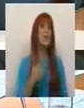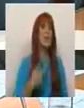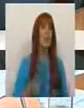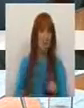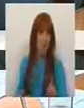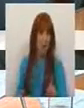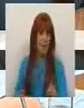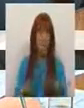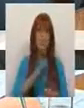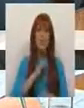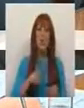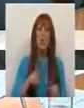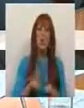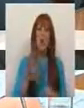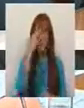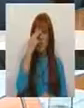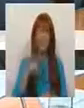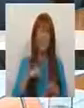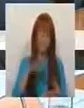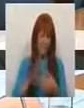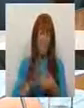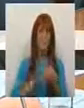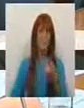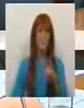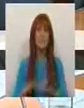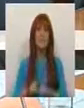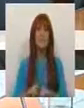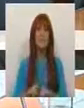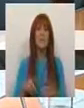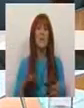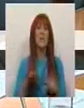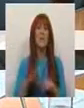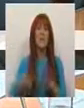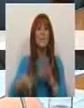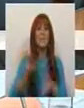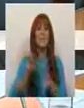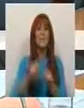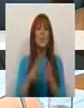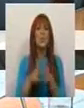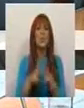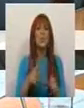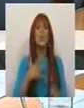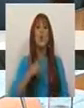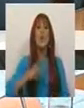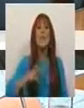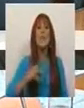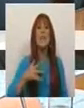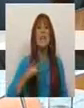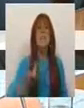questão. É que o senhor vai ficar para a história ligado à eleição do Dr. Medina,